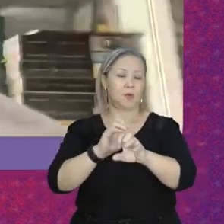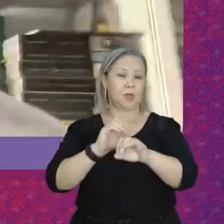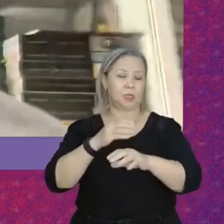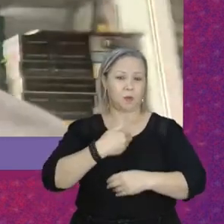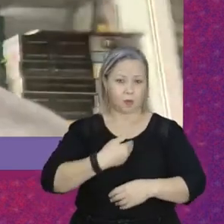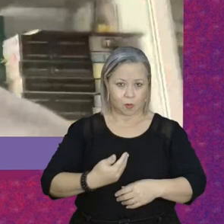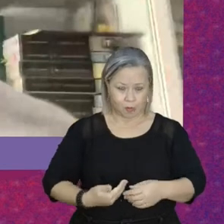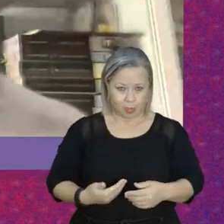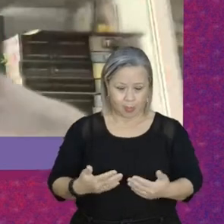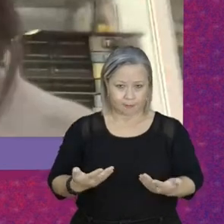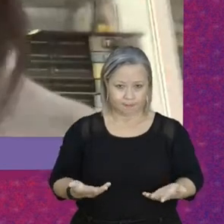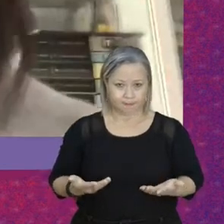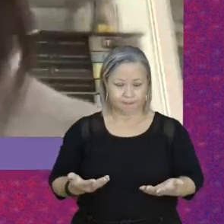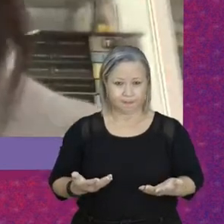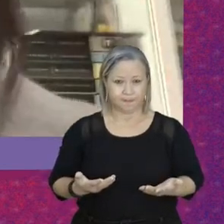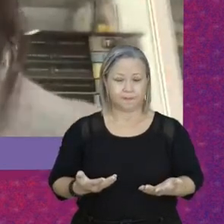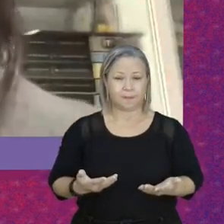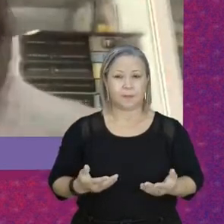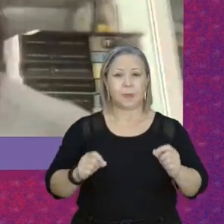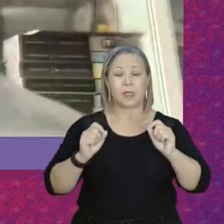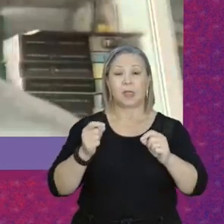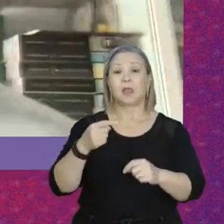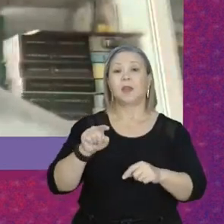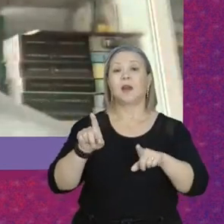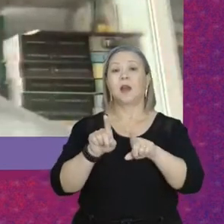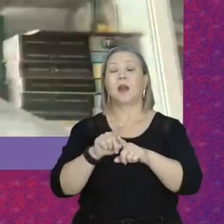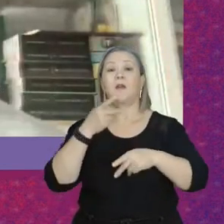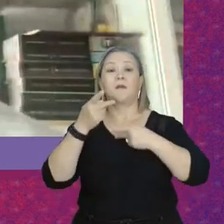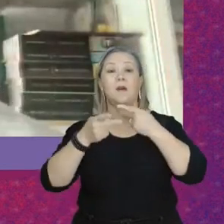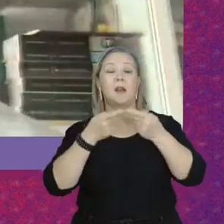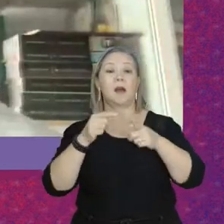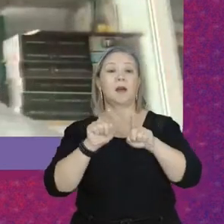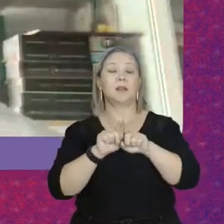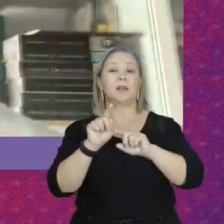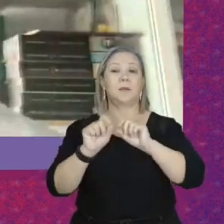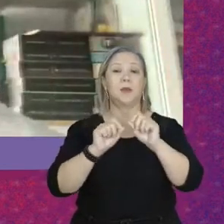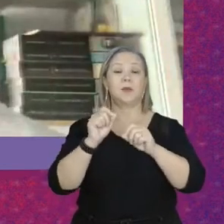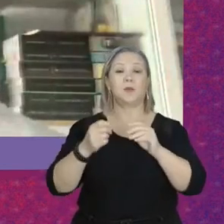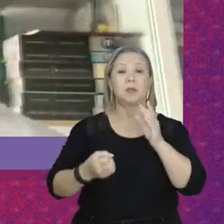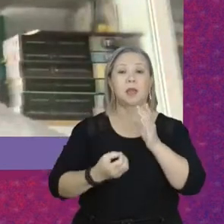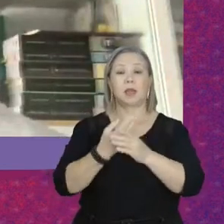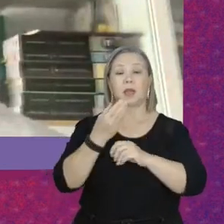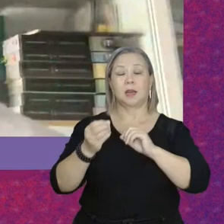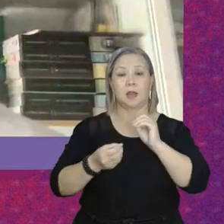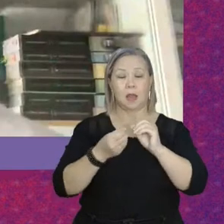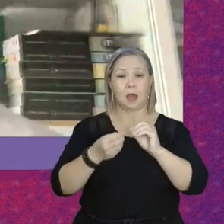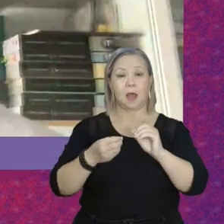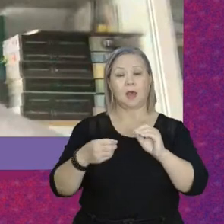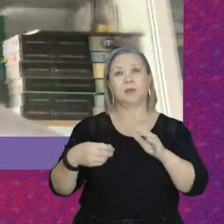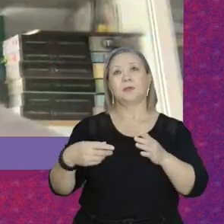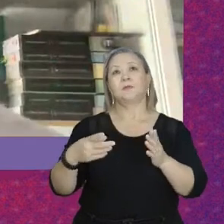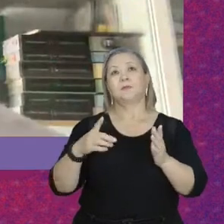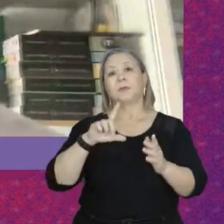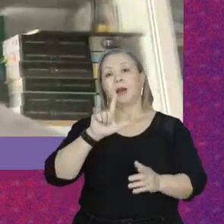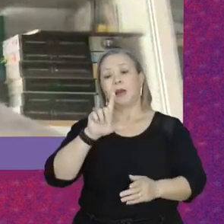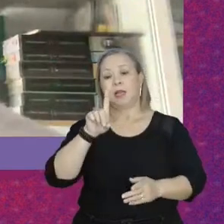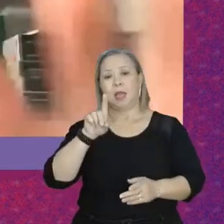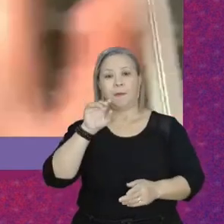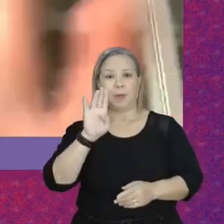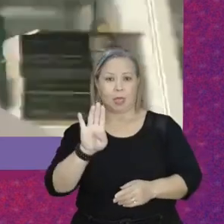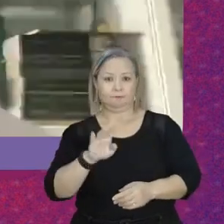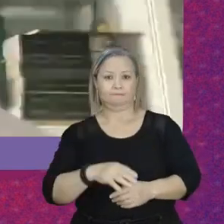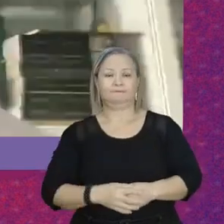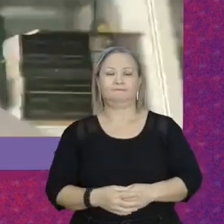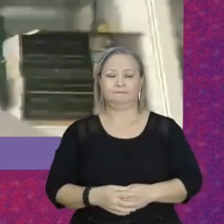pública. E ela vai falar também daquilo que está estabelecido na Lei de Diretrizes e Bases na Educação. E